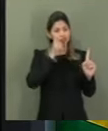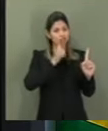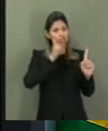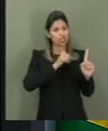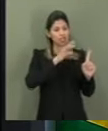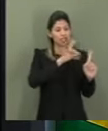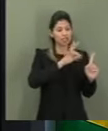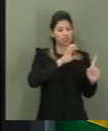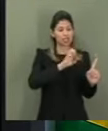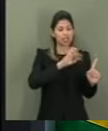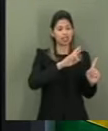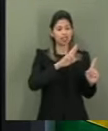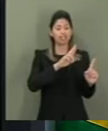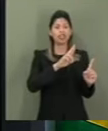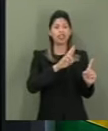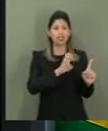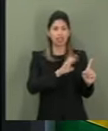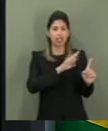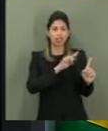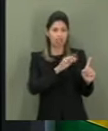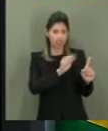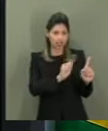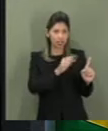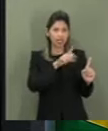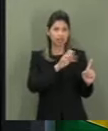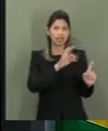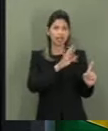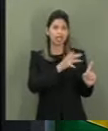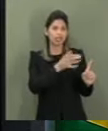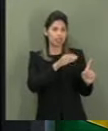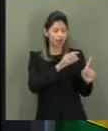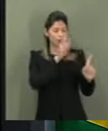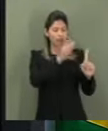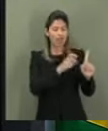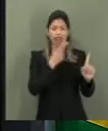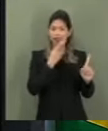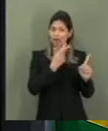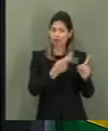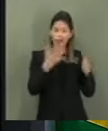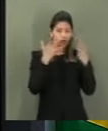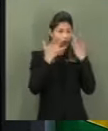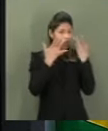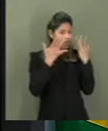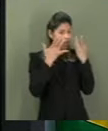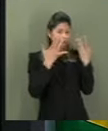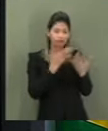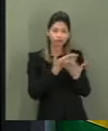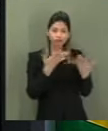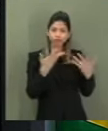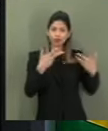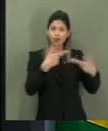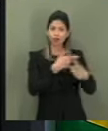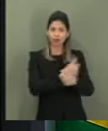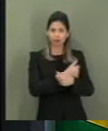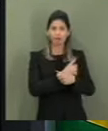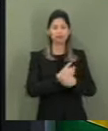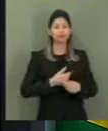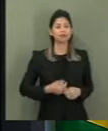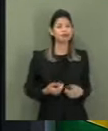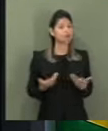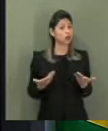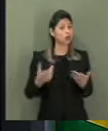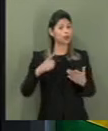Ela apresentou uma peça belíssima, brilhante. O texto, em caráter